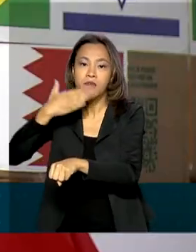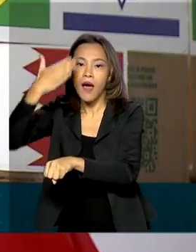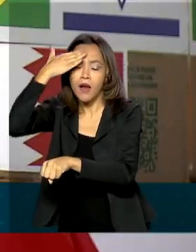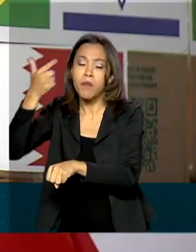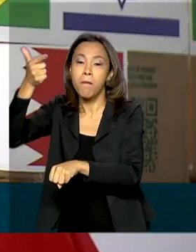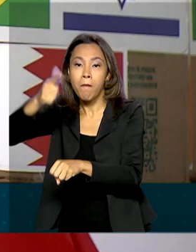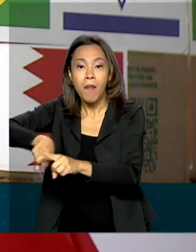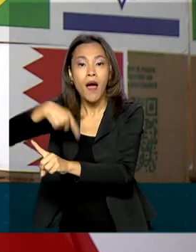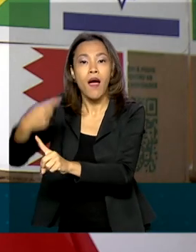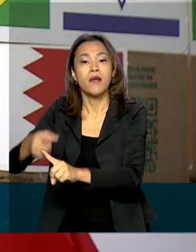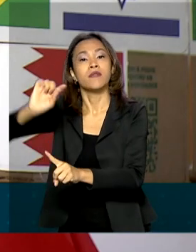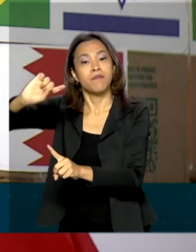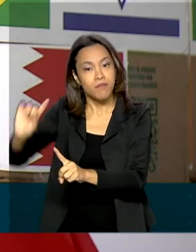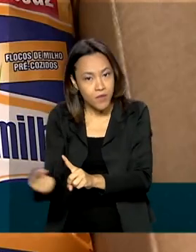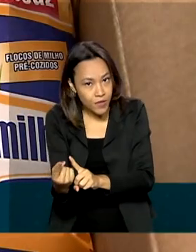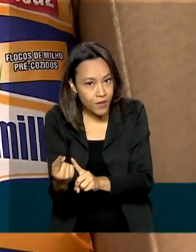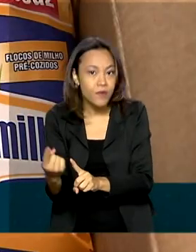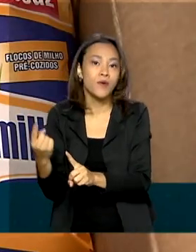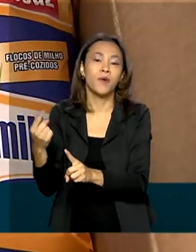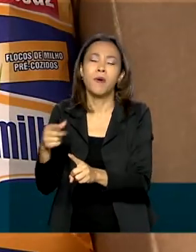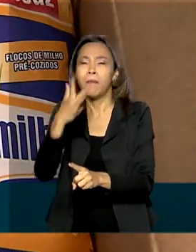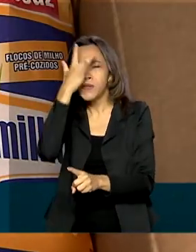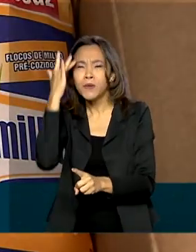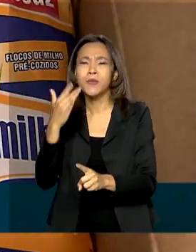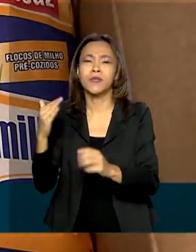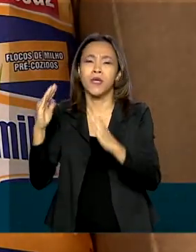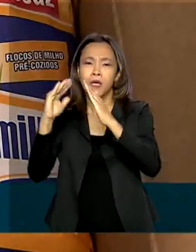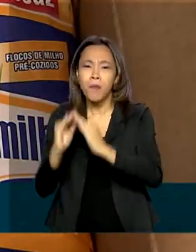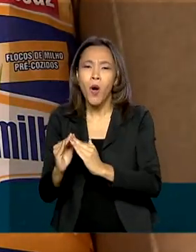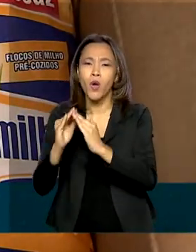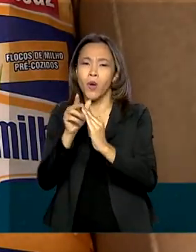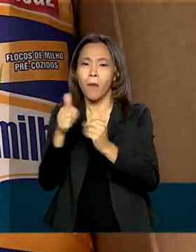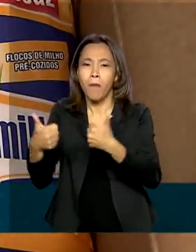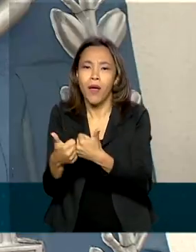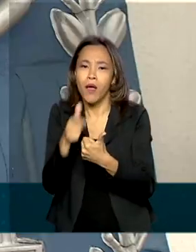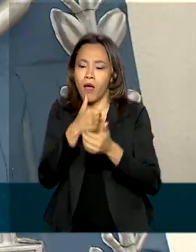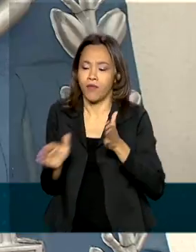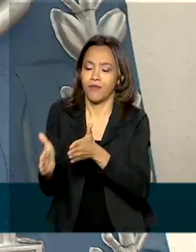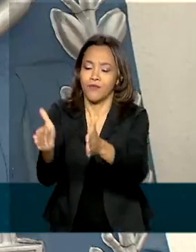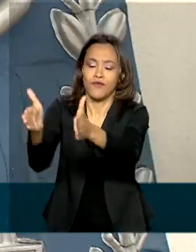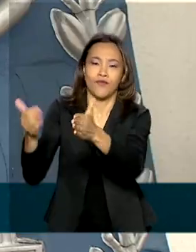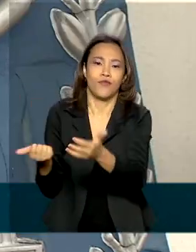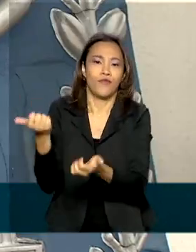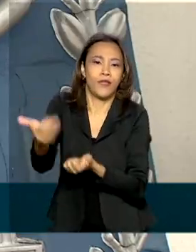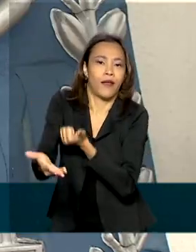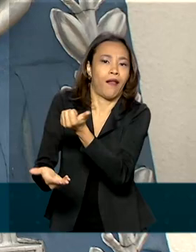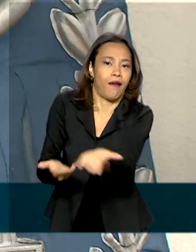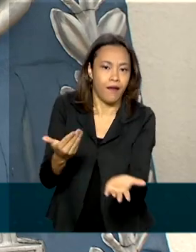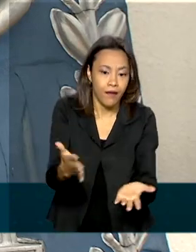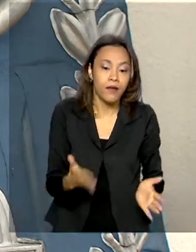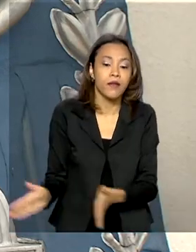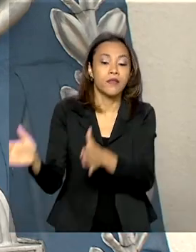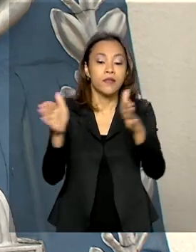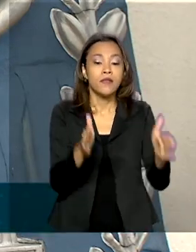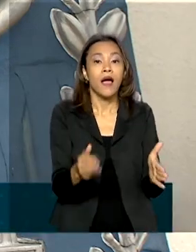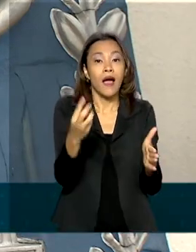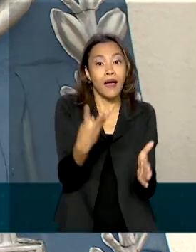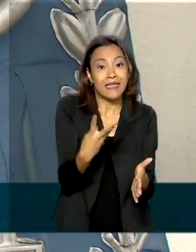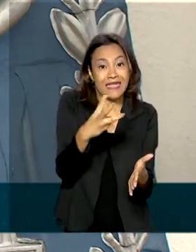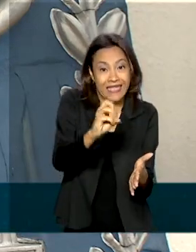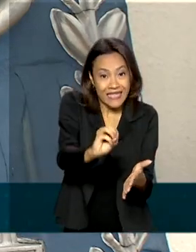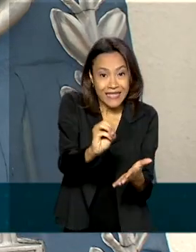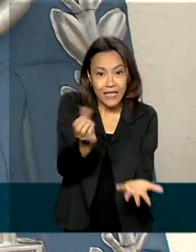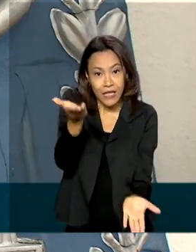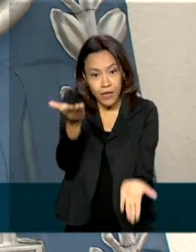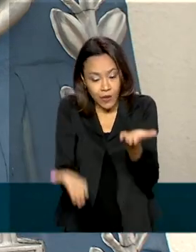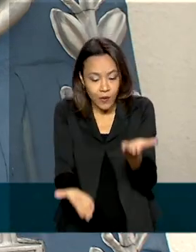para comunidades tradicionais e ribeirinhas de Manaus, capital do estado. As 30 toneladas de alimentos, que irão